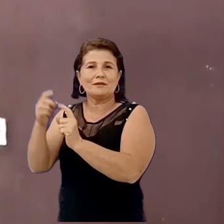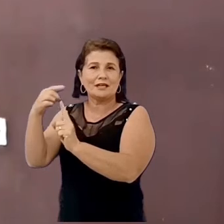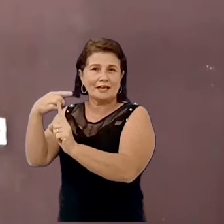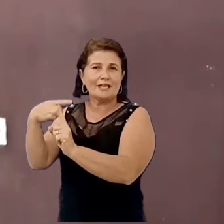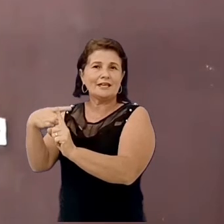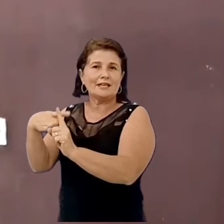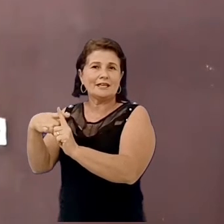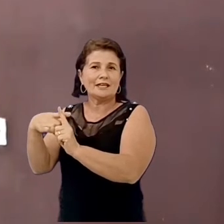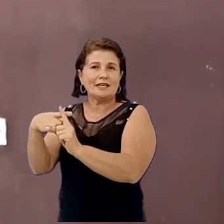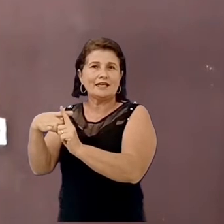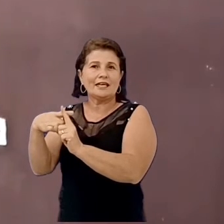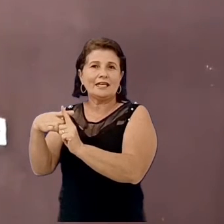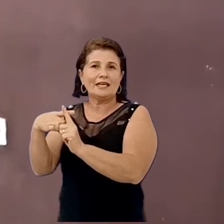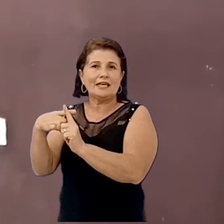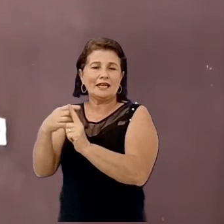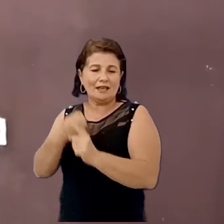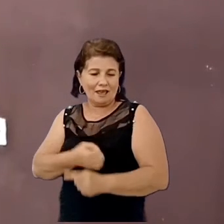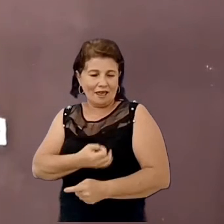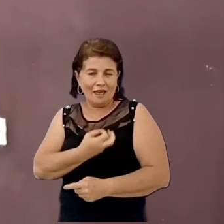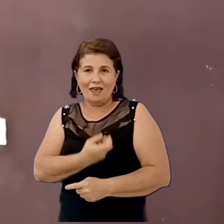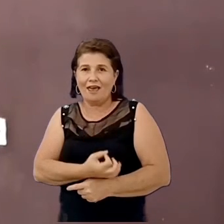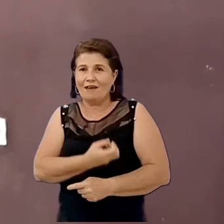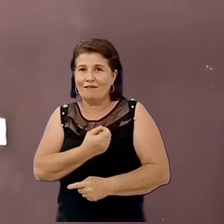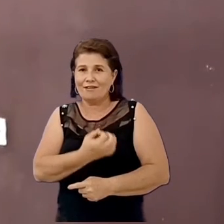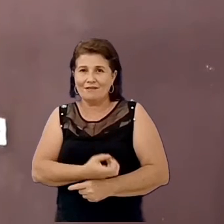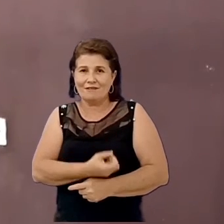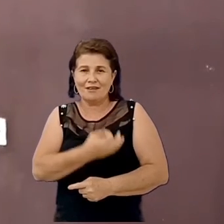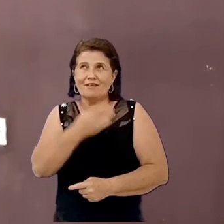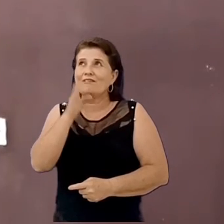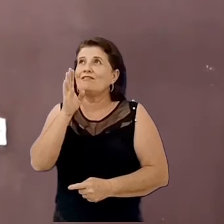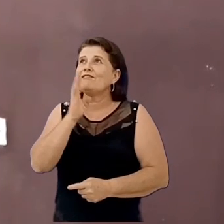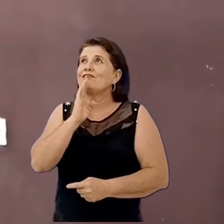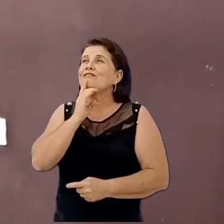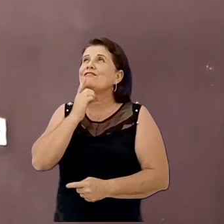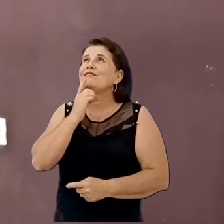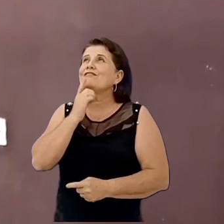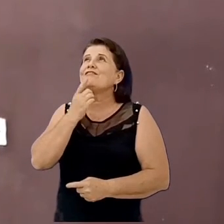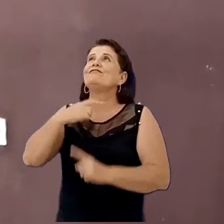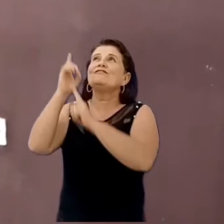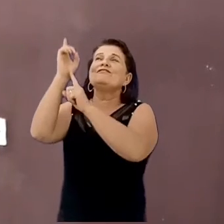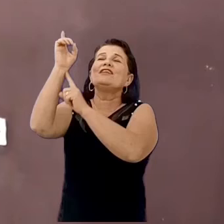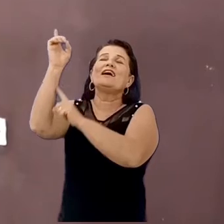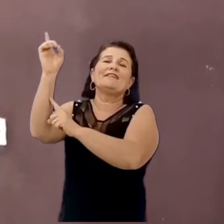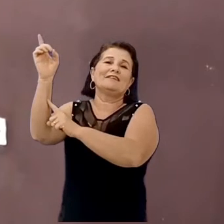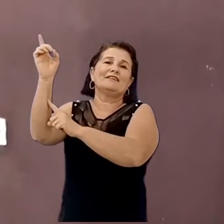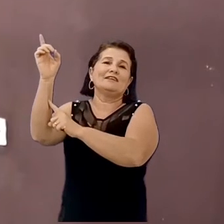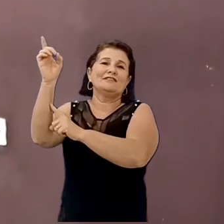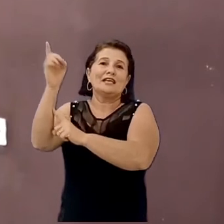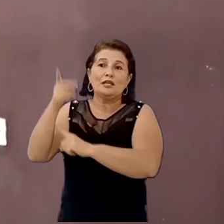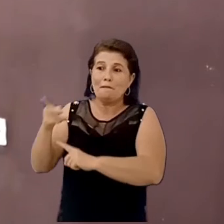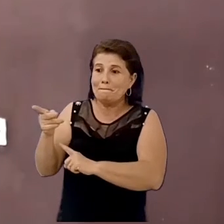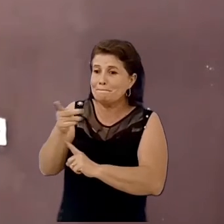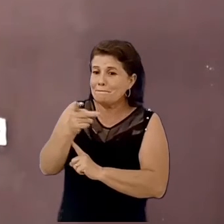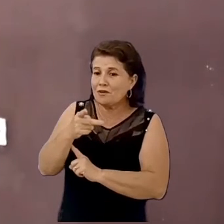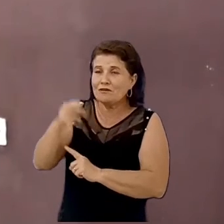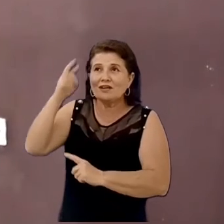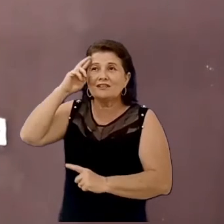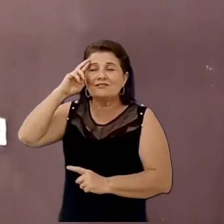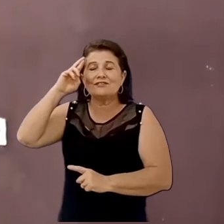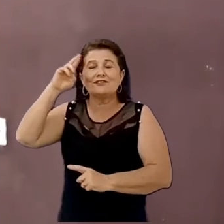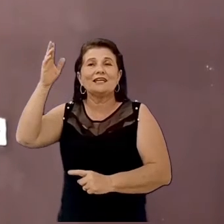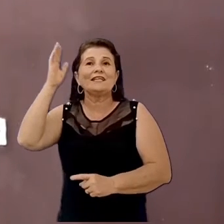eles transbordassem de pleno conhecimento da vontade de Deus, que eles buscassem o Senhor, que